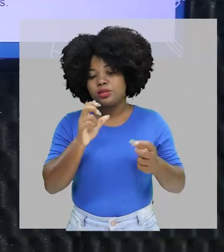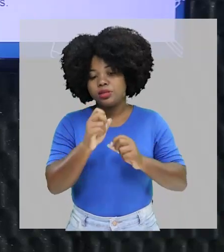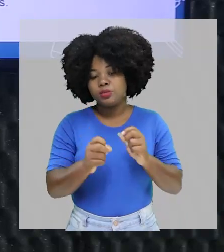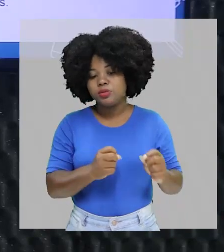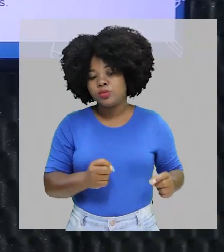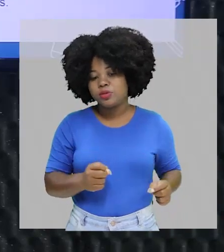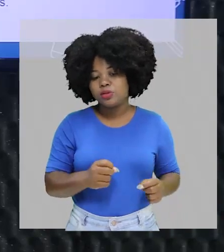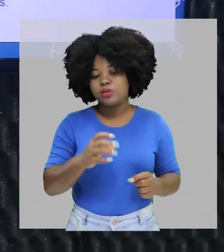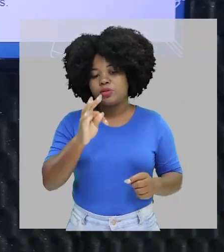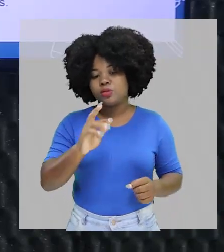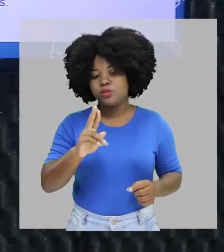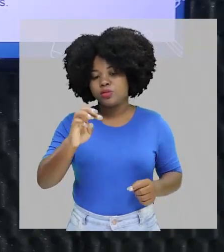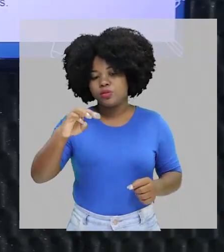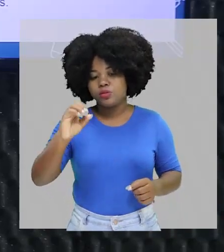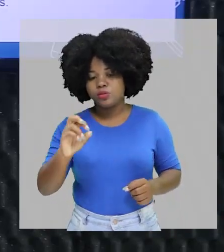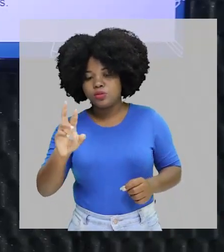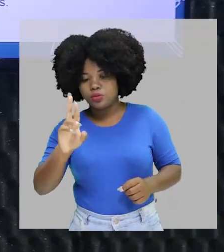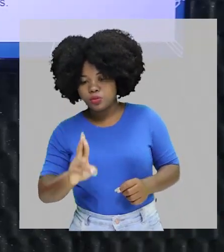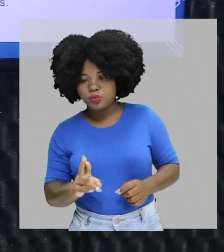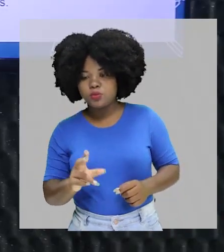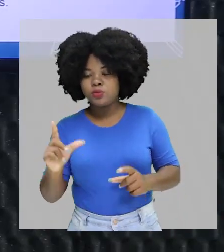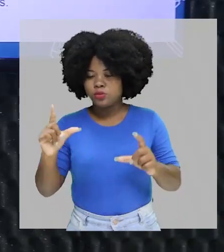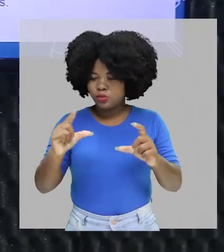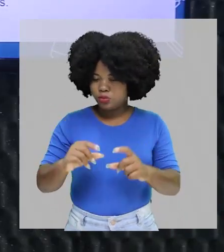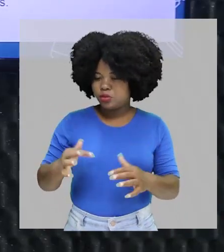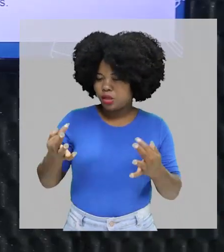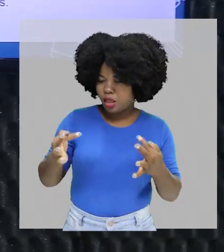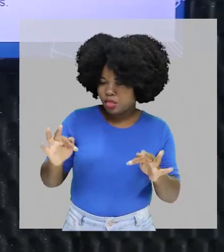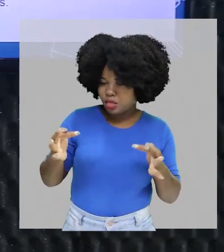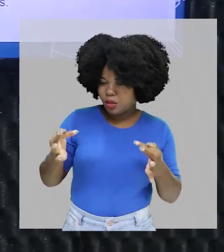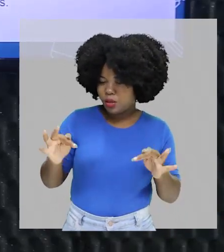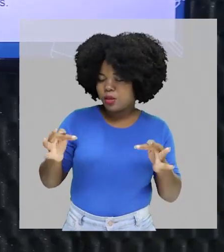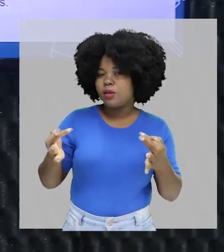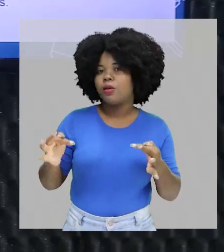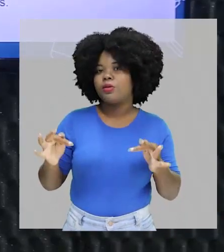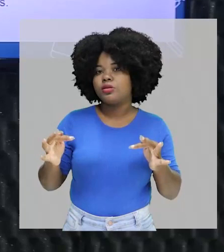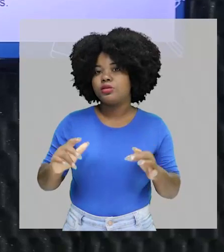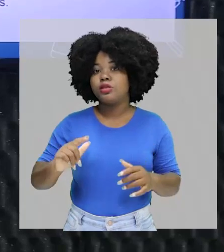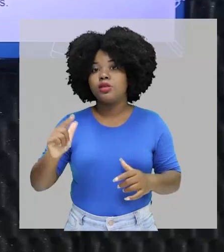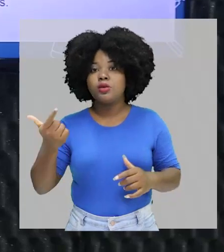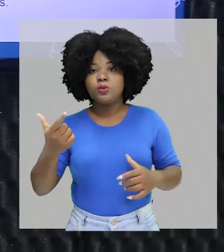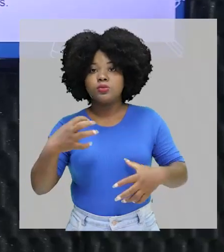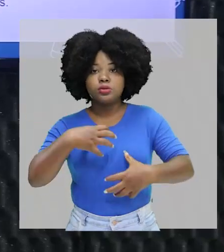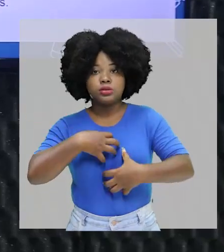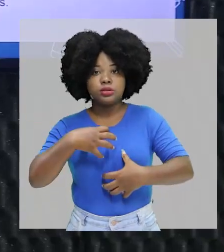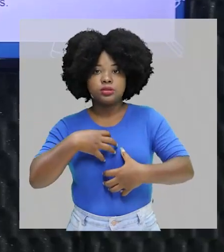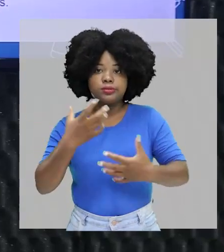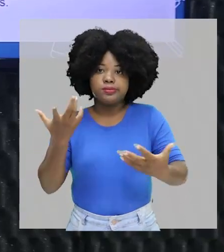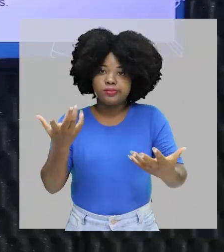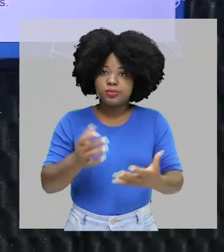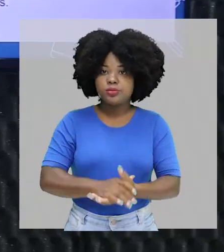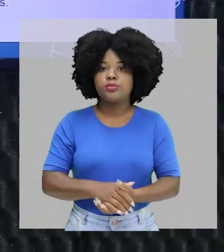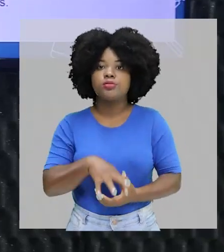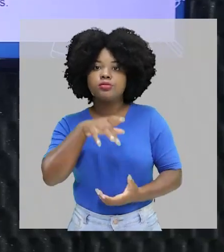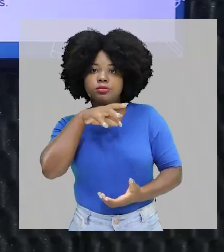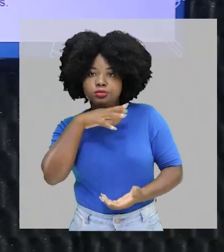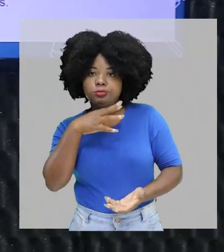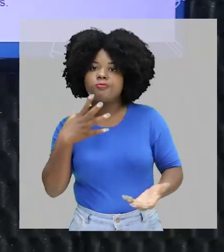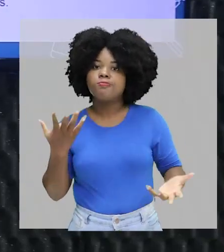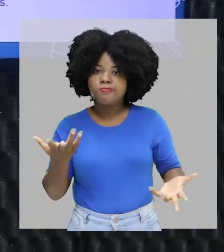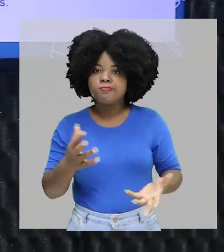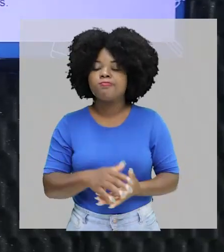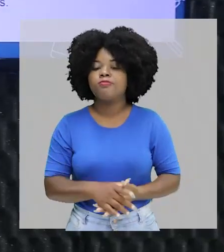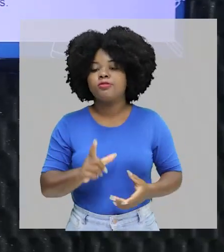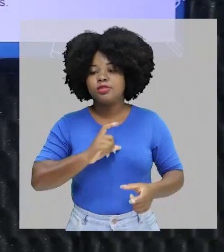levando à diminuição de dores, hemorragias e outros sintomas desagradáveis